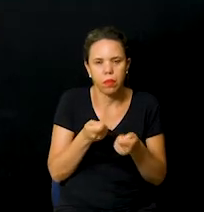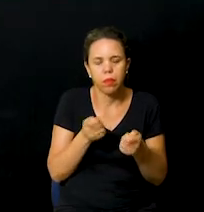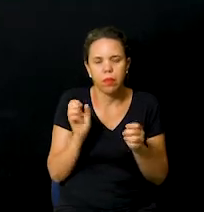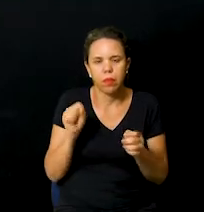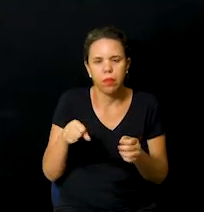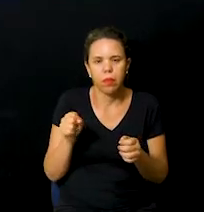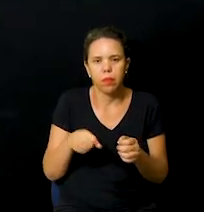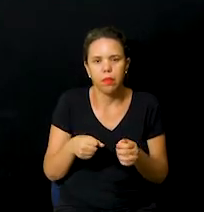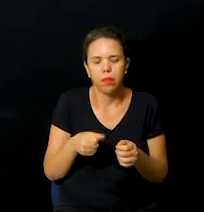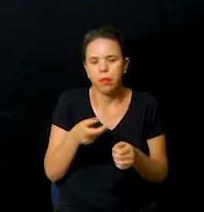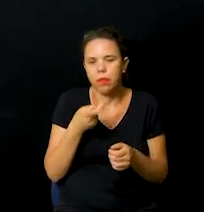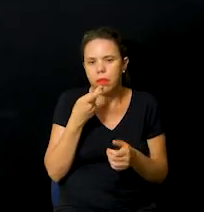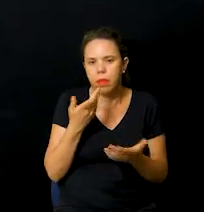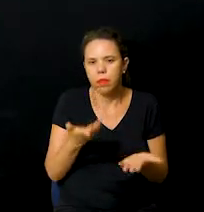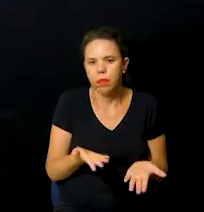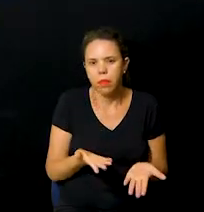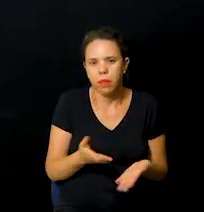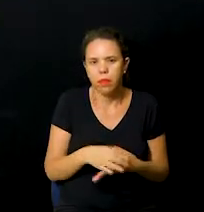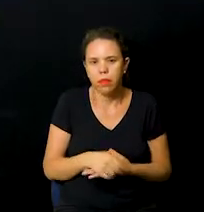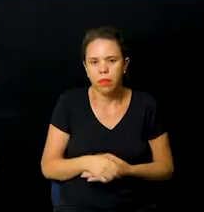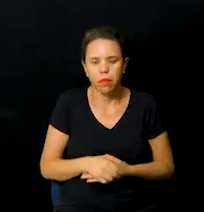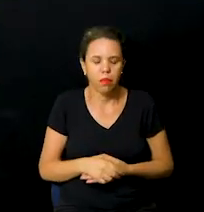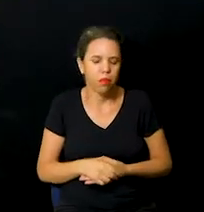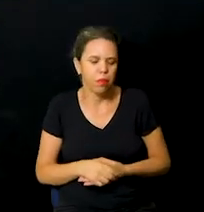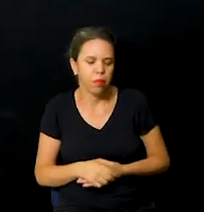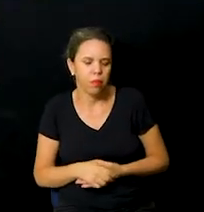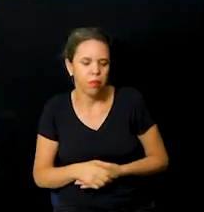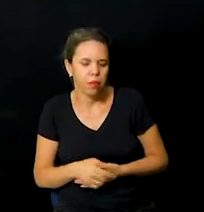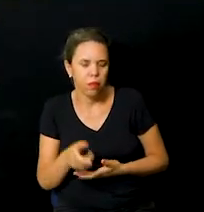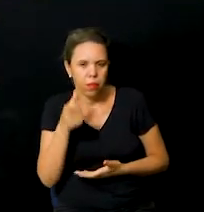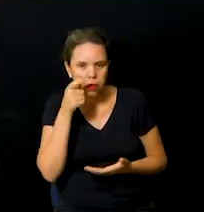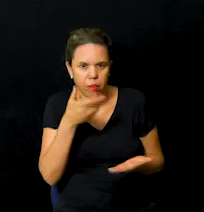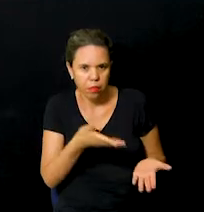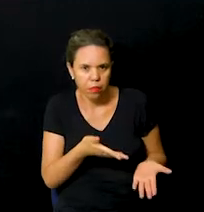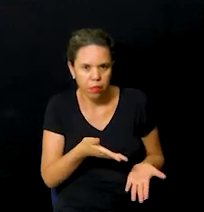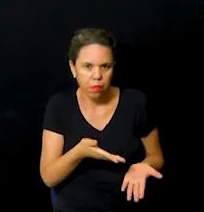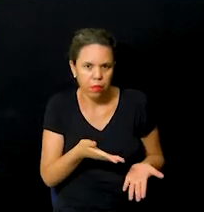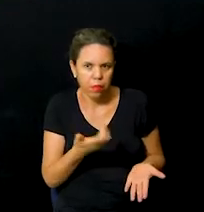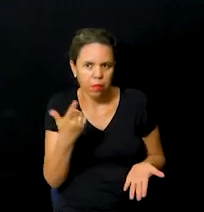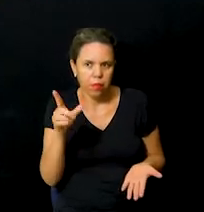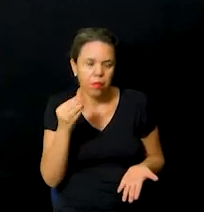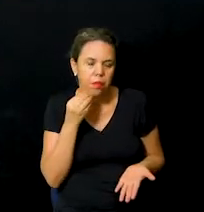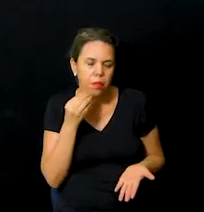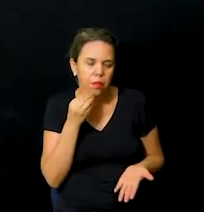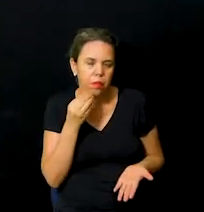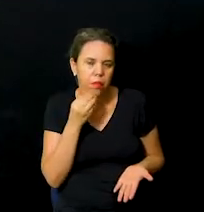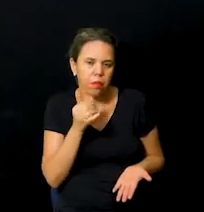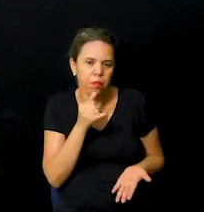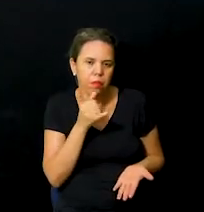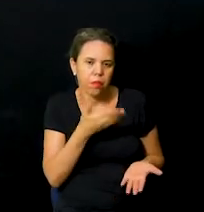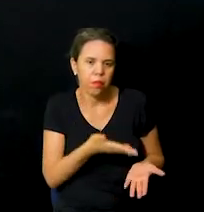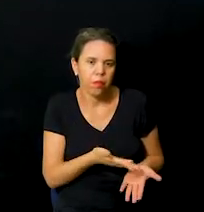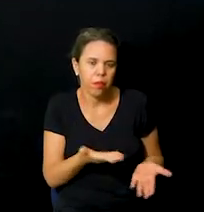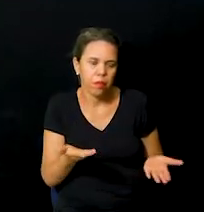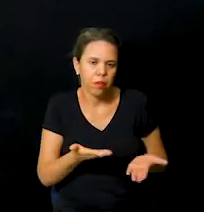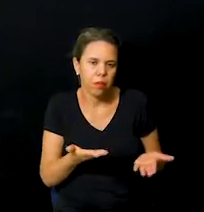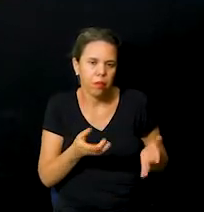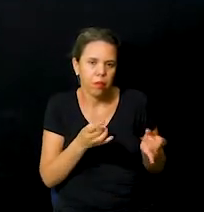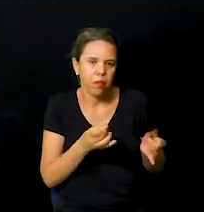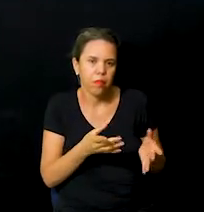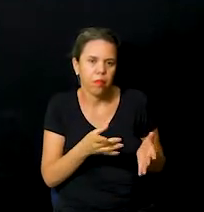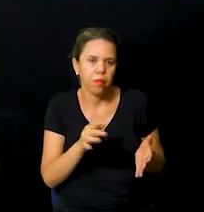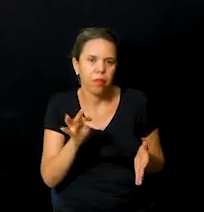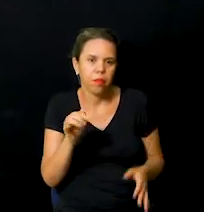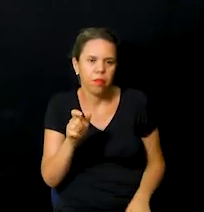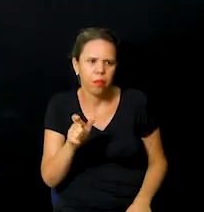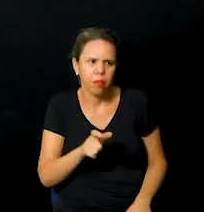encontrar um equilíbrio e sim olhar e falar assim: olha, eu estou vendo aqui uma oportunidade. Exemplo, se eu